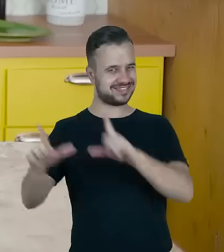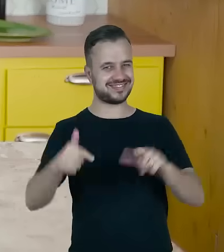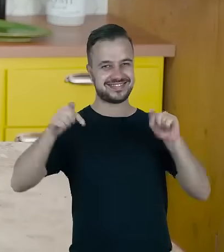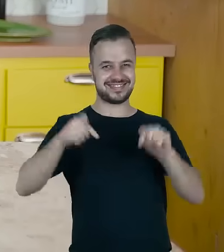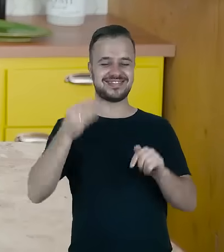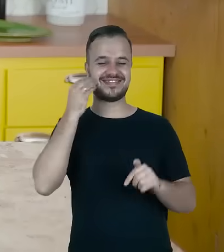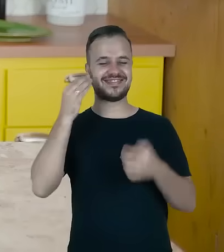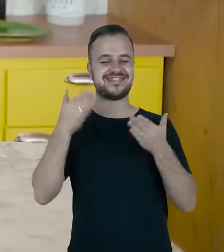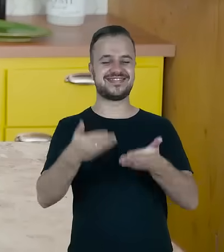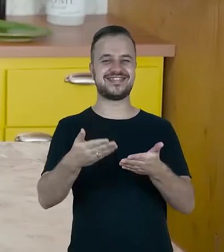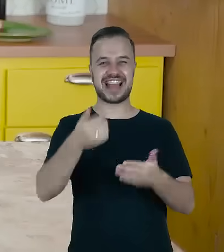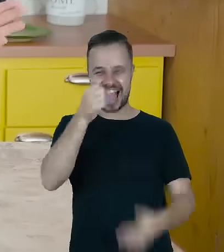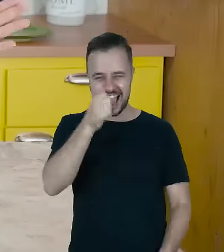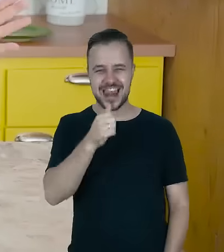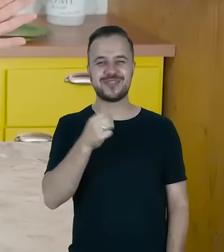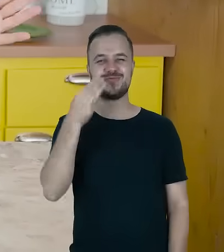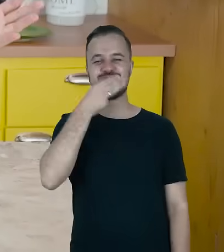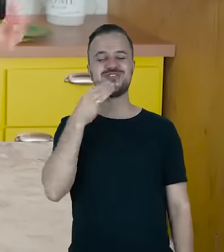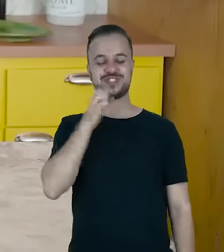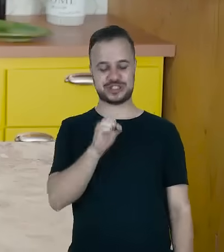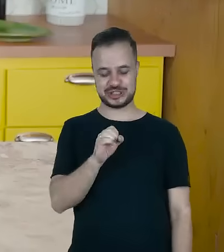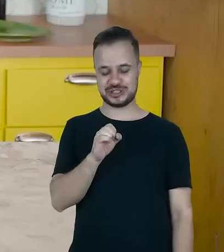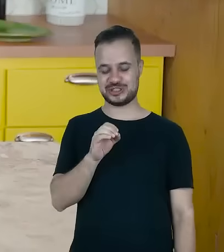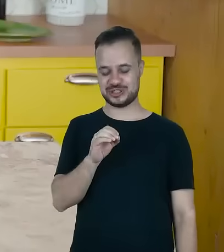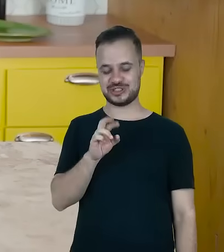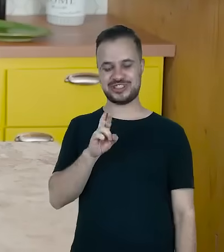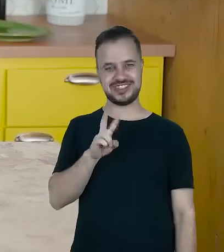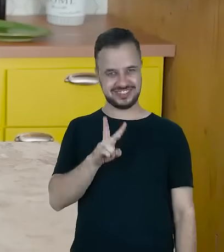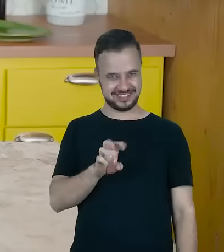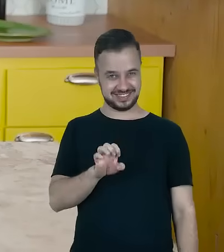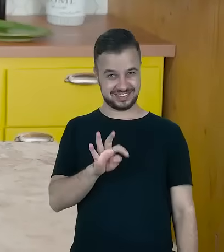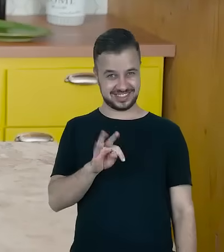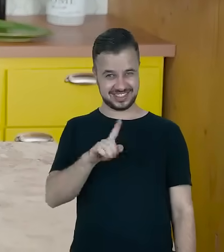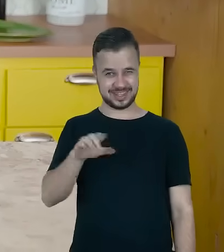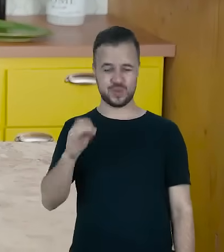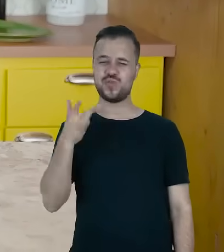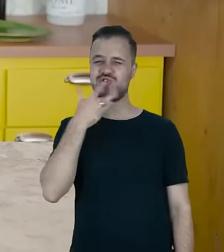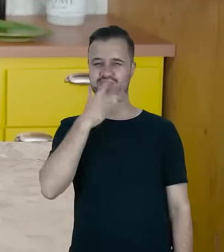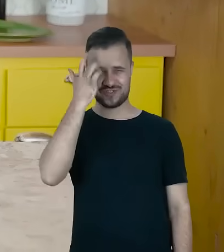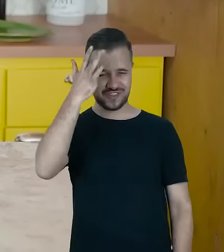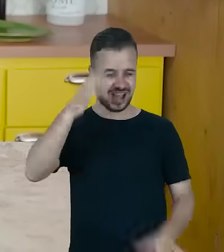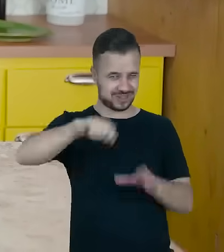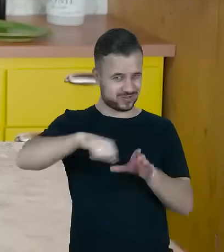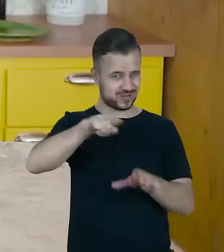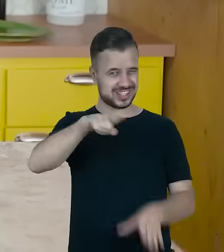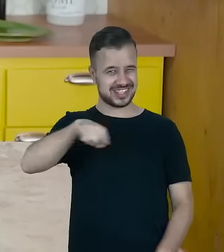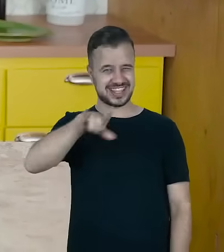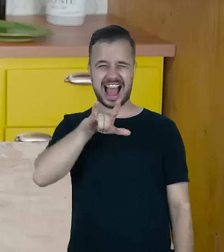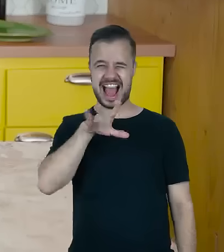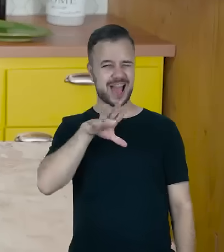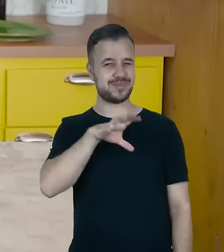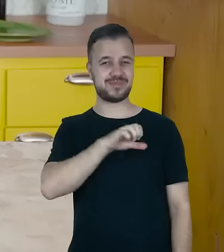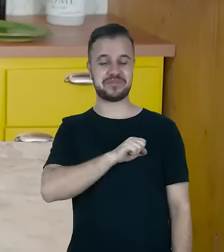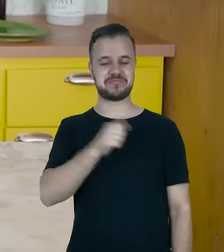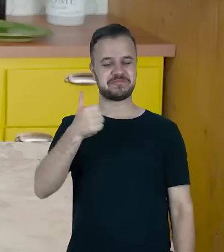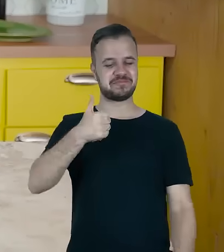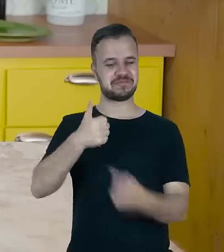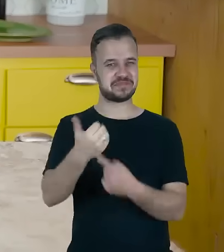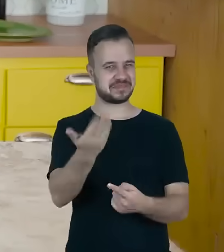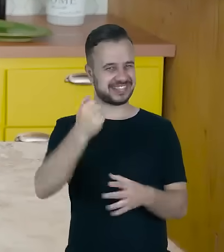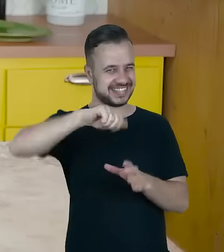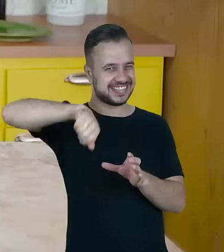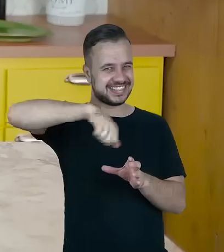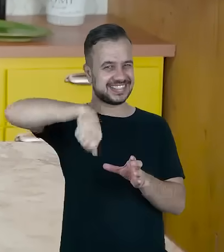E hoje vamos fazer aqui no Experimenta Essa Van, gente, um sorvetão bem gostoso, fácil de fazer, que vocês vão amar.